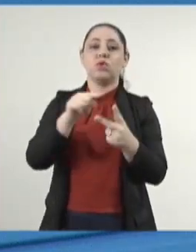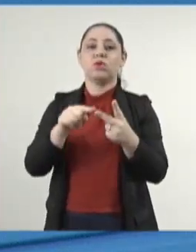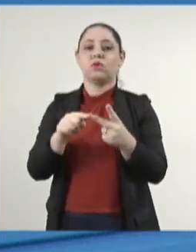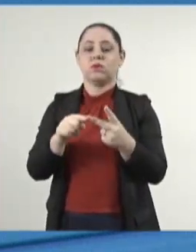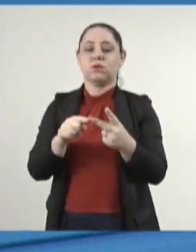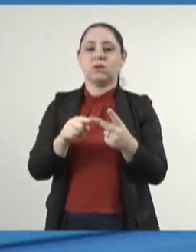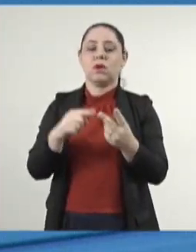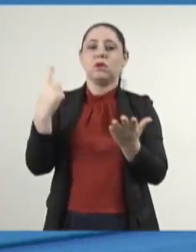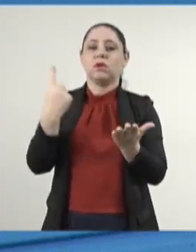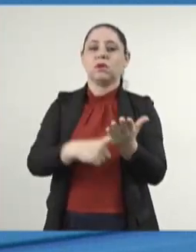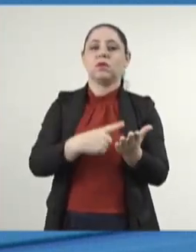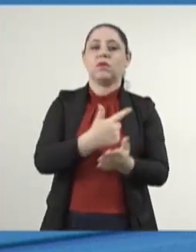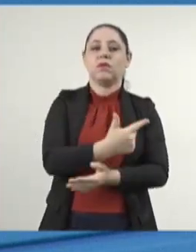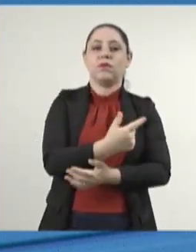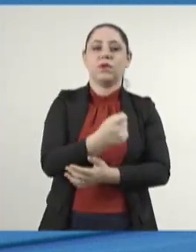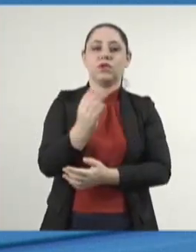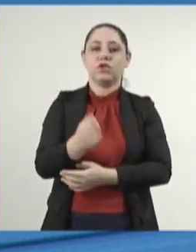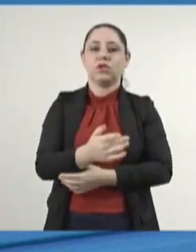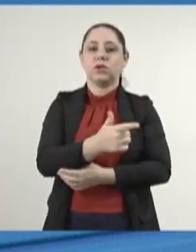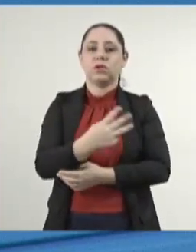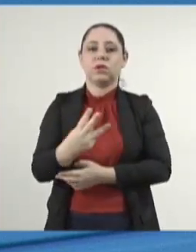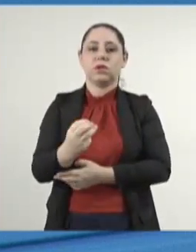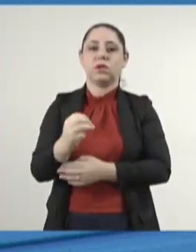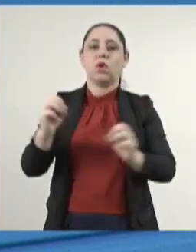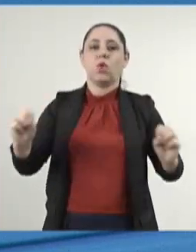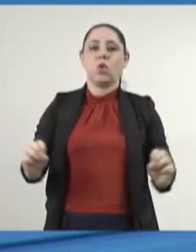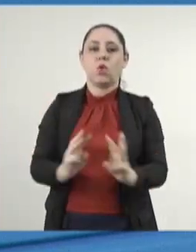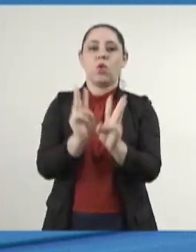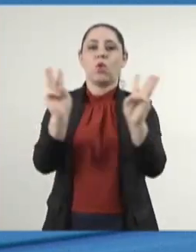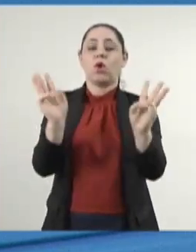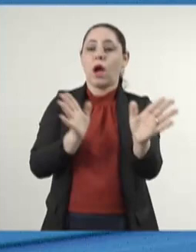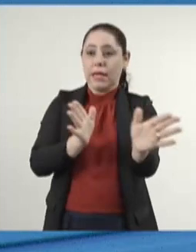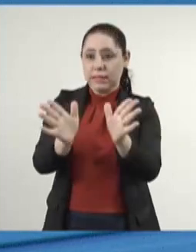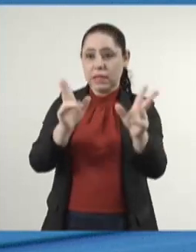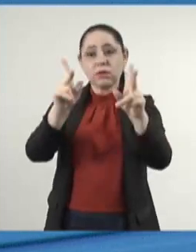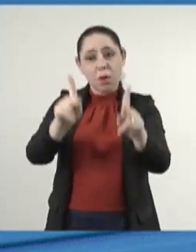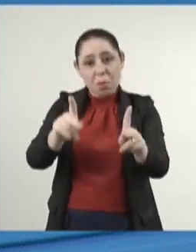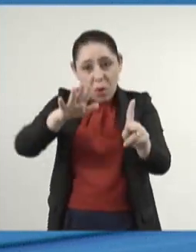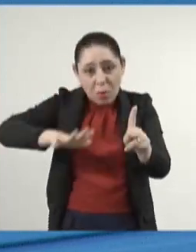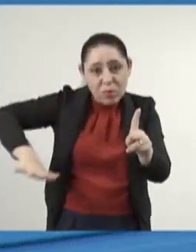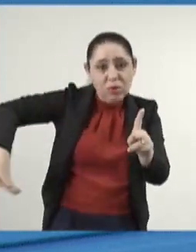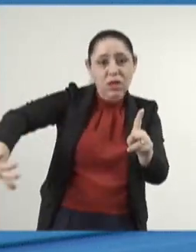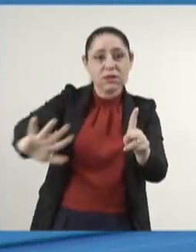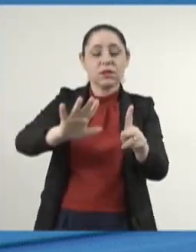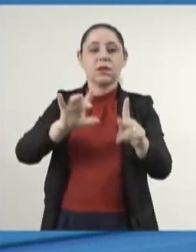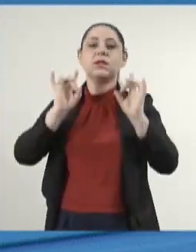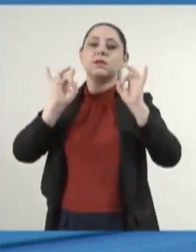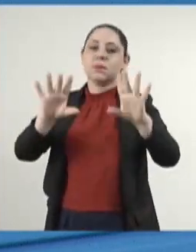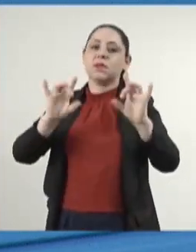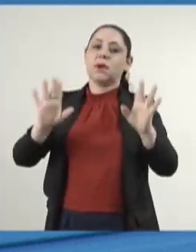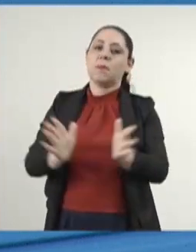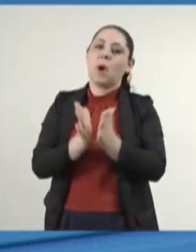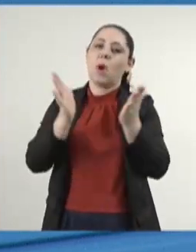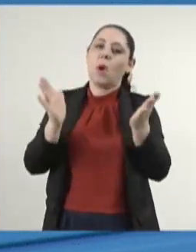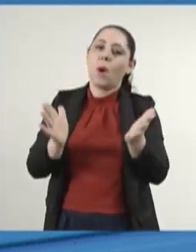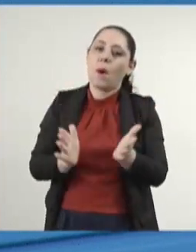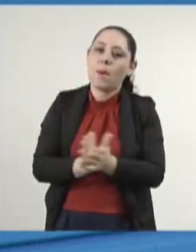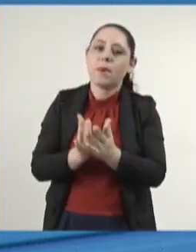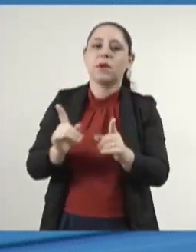da Agenda 2030 da ONU, que preconiza garantir o acesso de toda a população, especialmente da mais pobre e